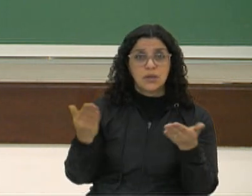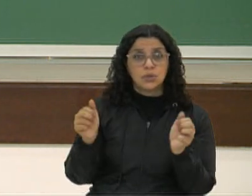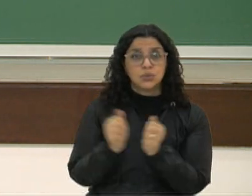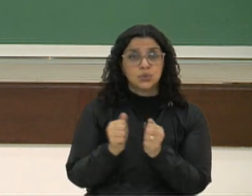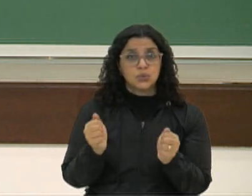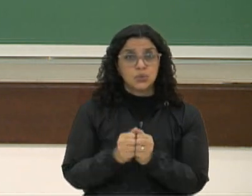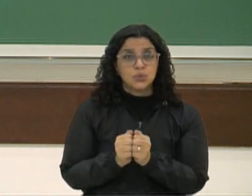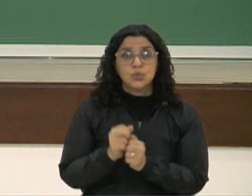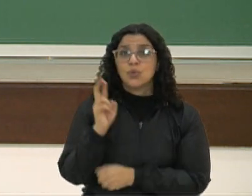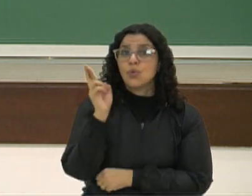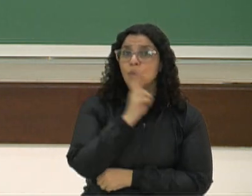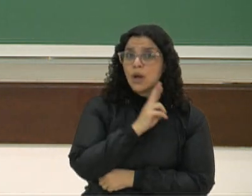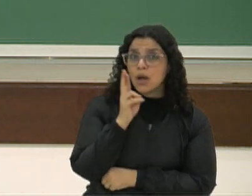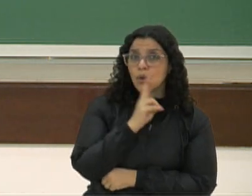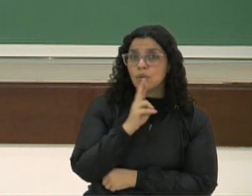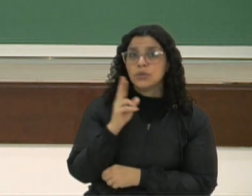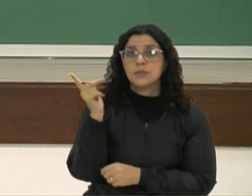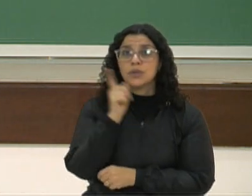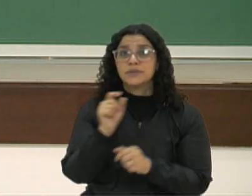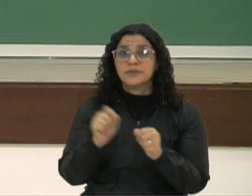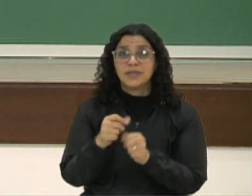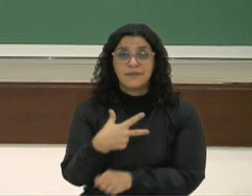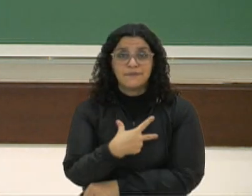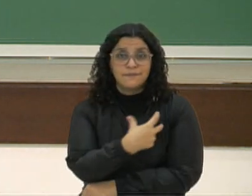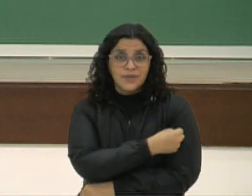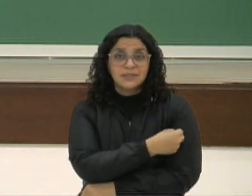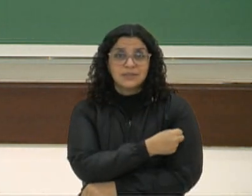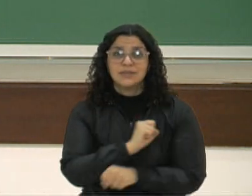com o governo russo para a produção da vacina